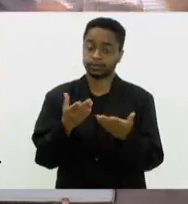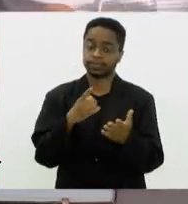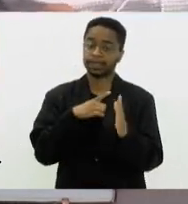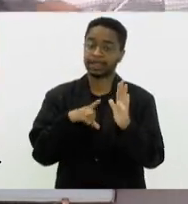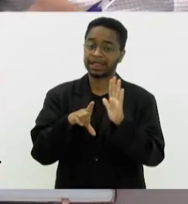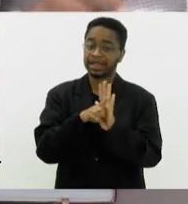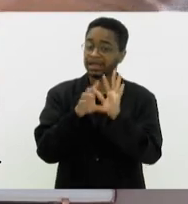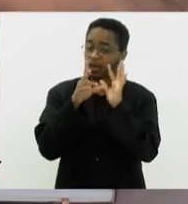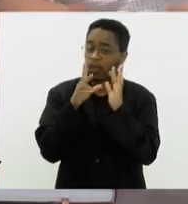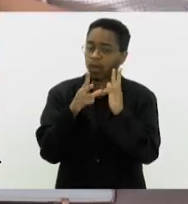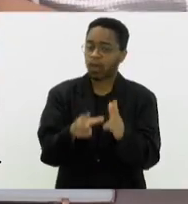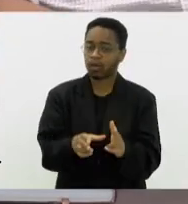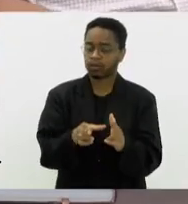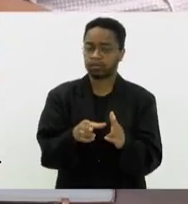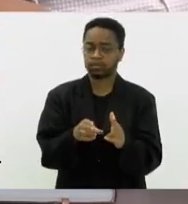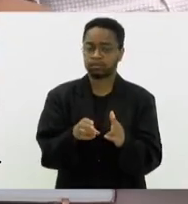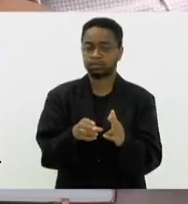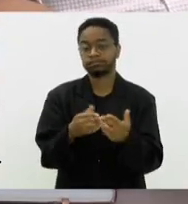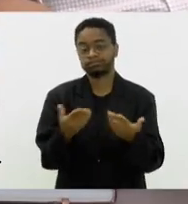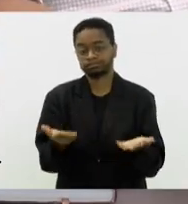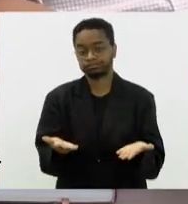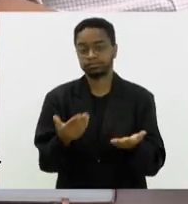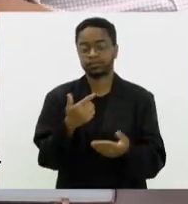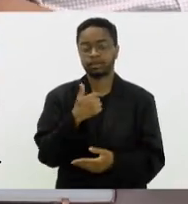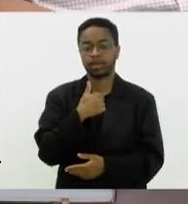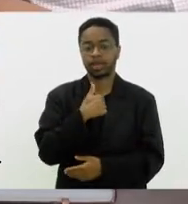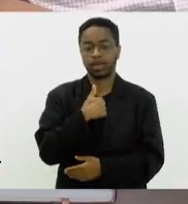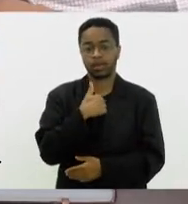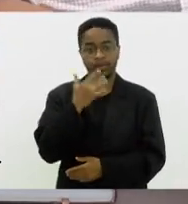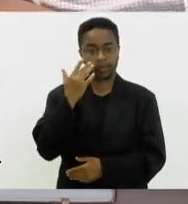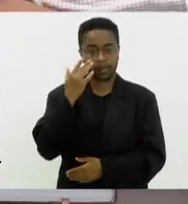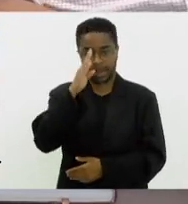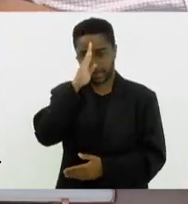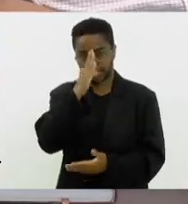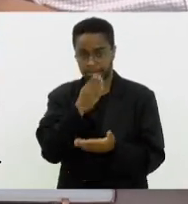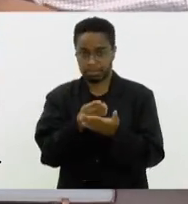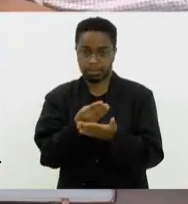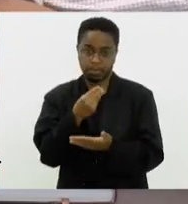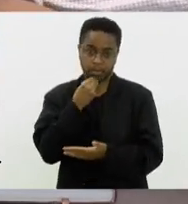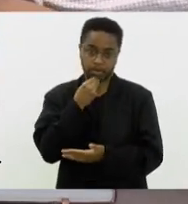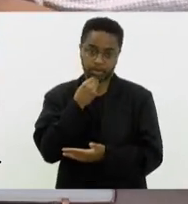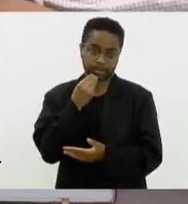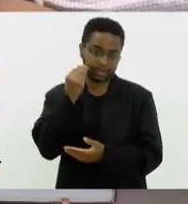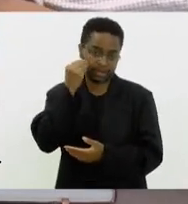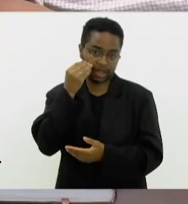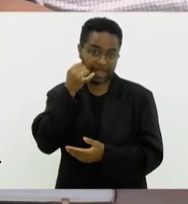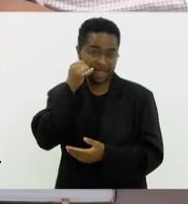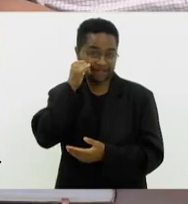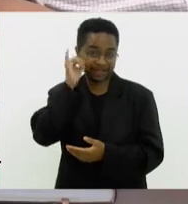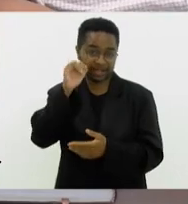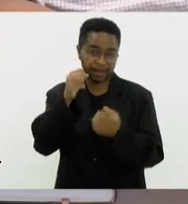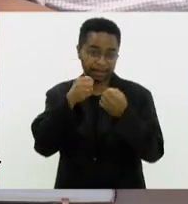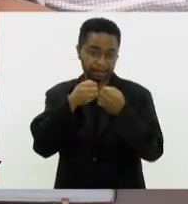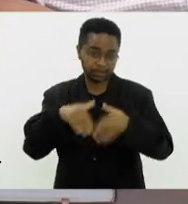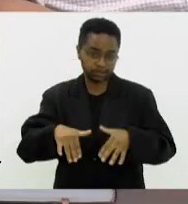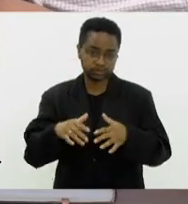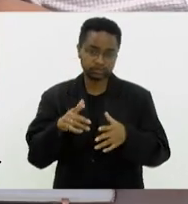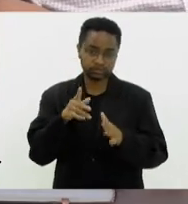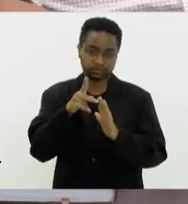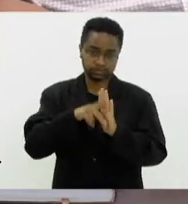é exatamente isso. Poderia, para não detonar o projeto, para aproveitar,